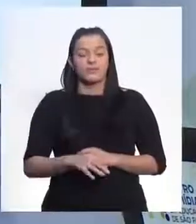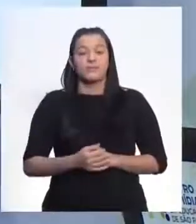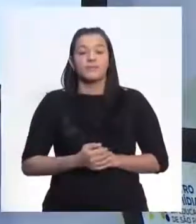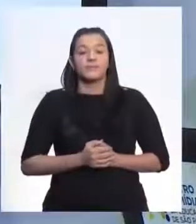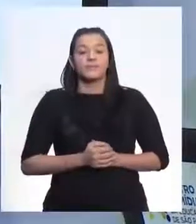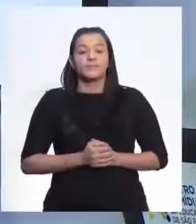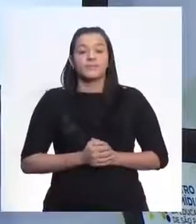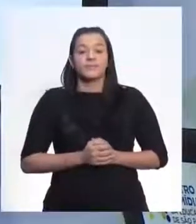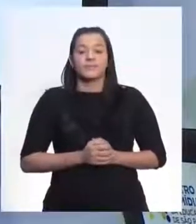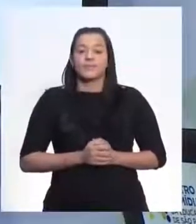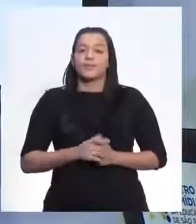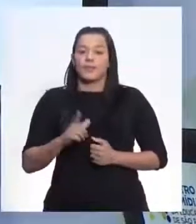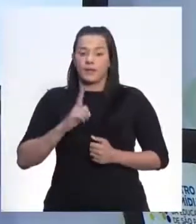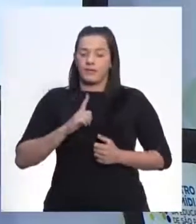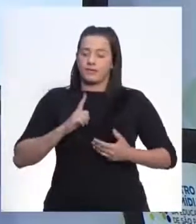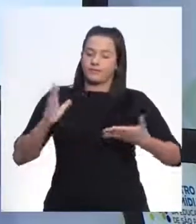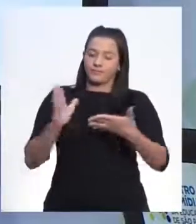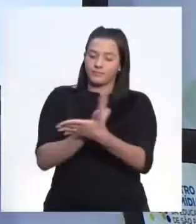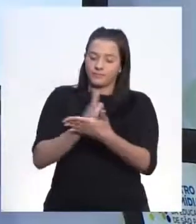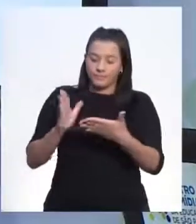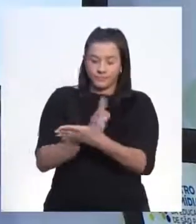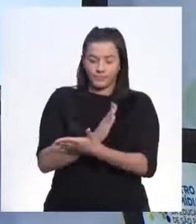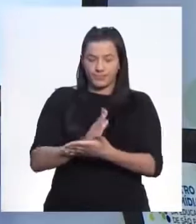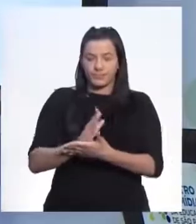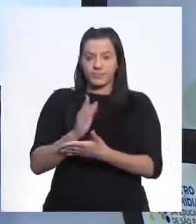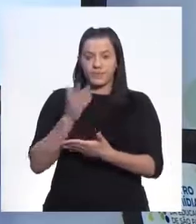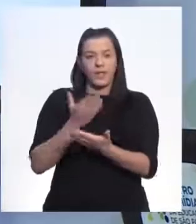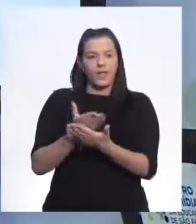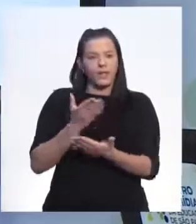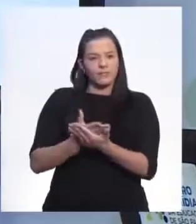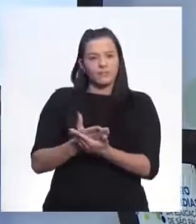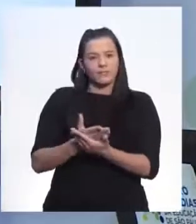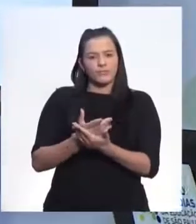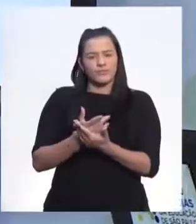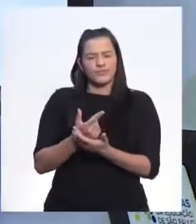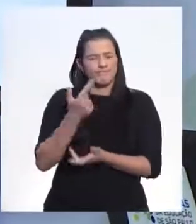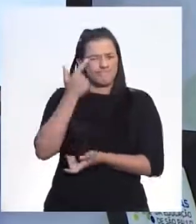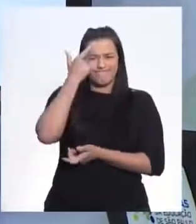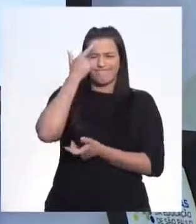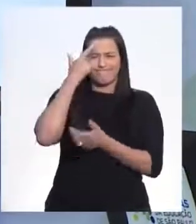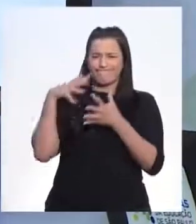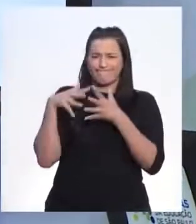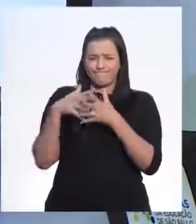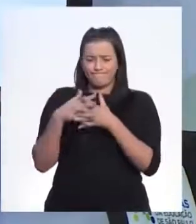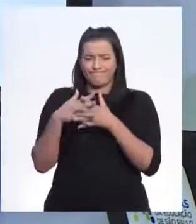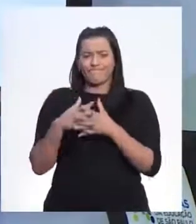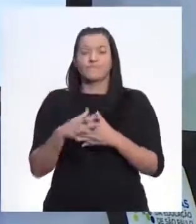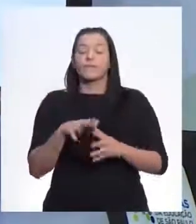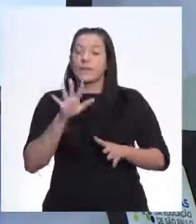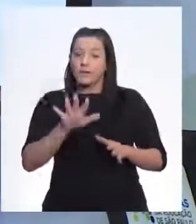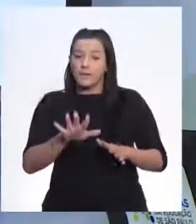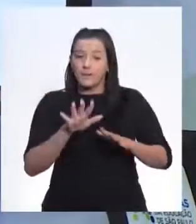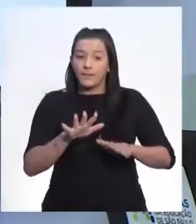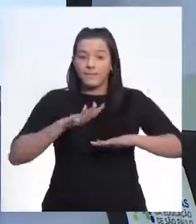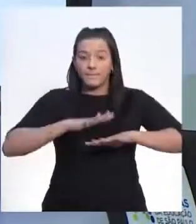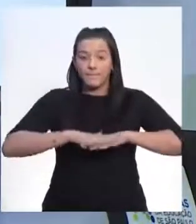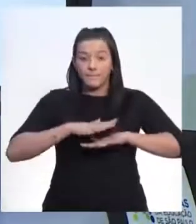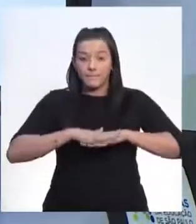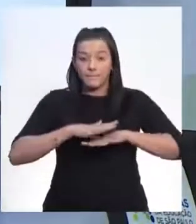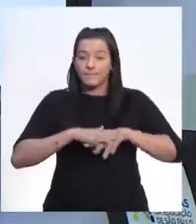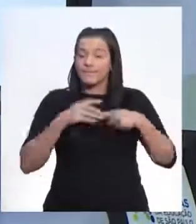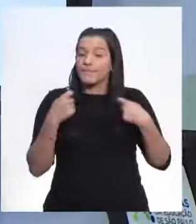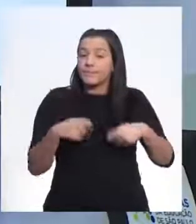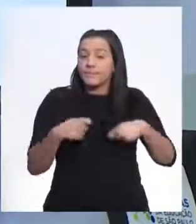alunos que falaram que ainda não estão entendendo. Então, preste atenção. Lembra, matemática tem que ter